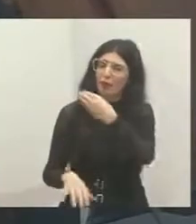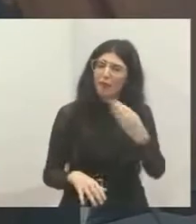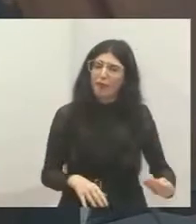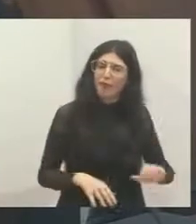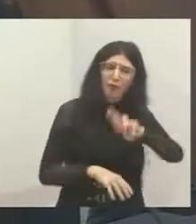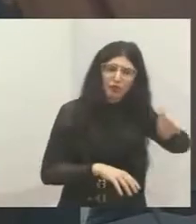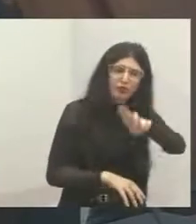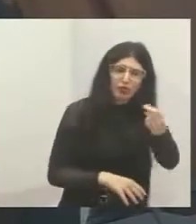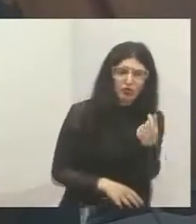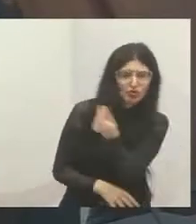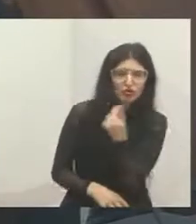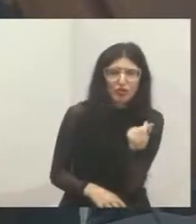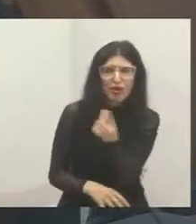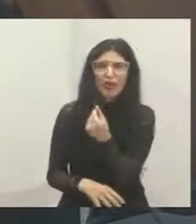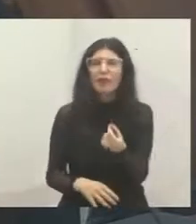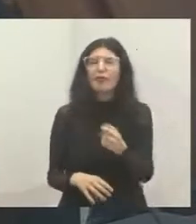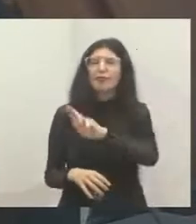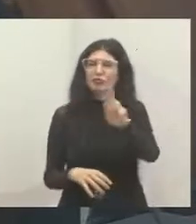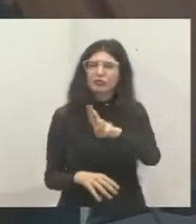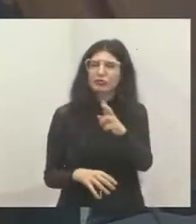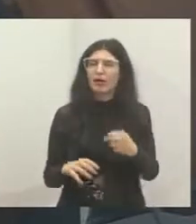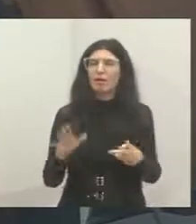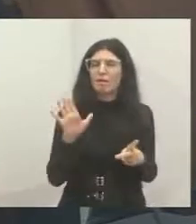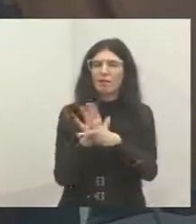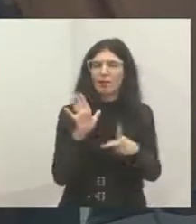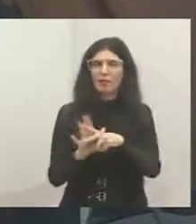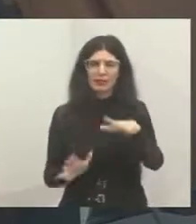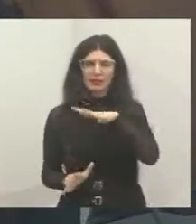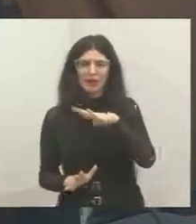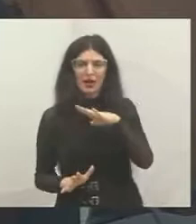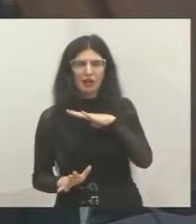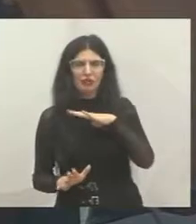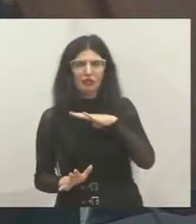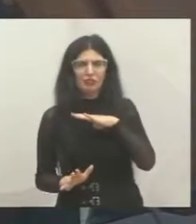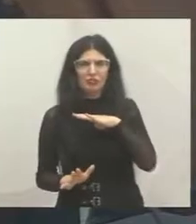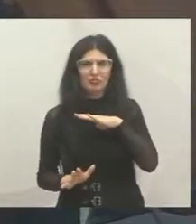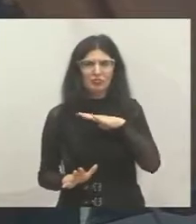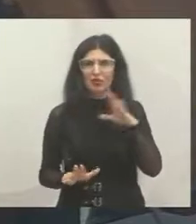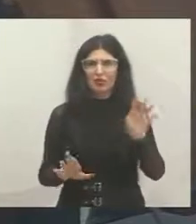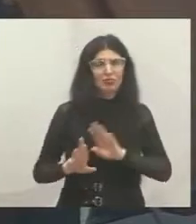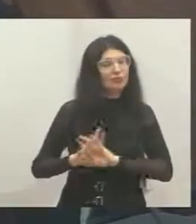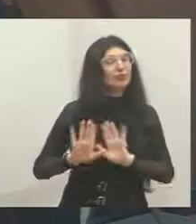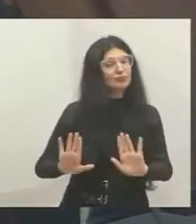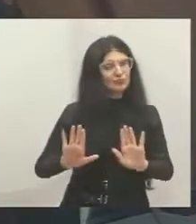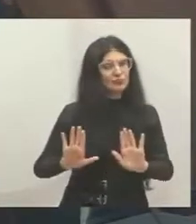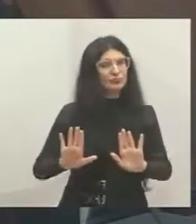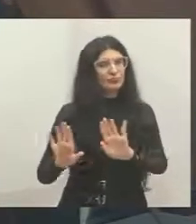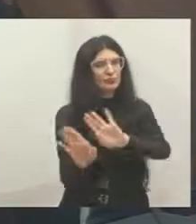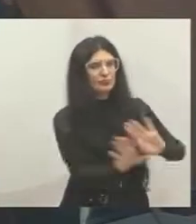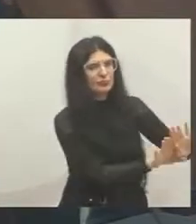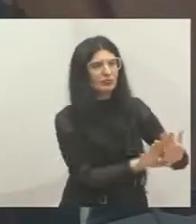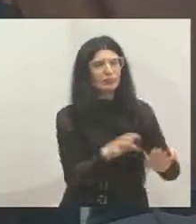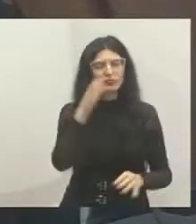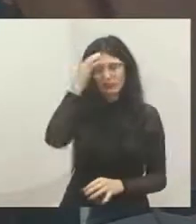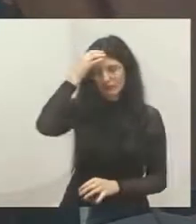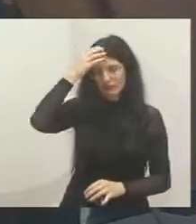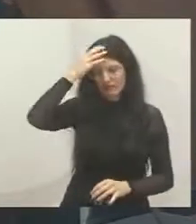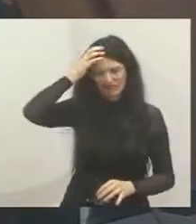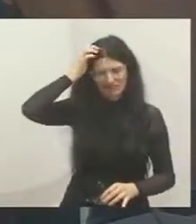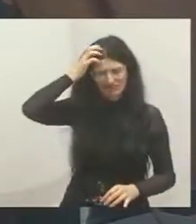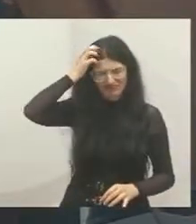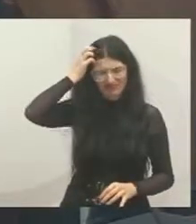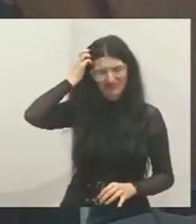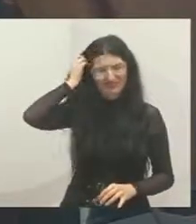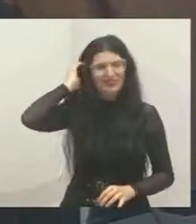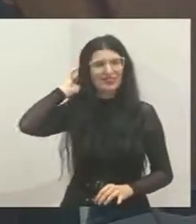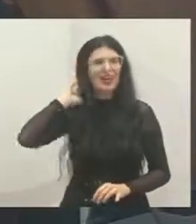esse 33,14%, 118 milhões, é só do orçamento do